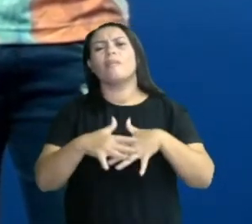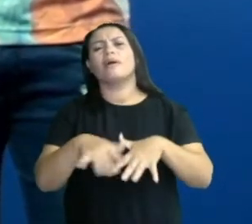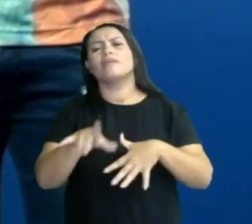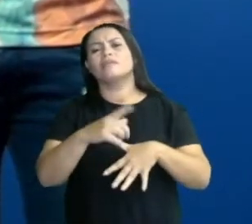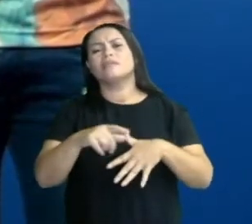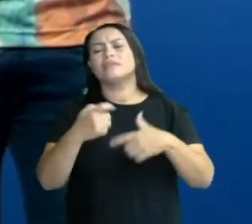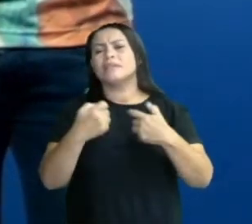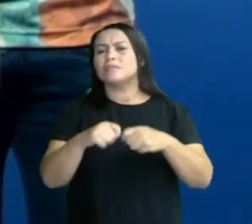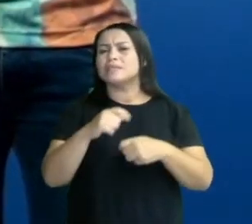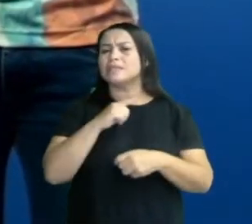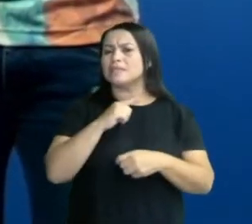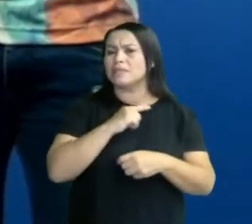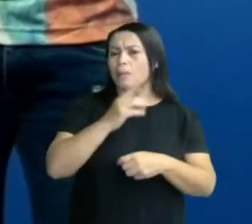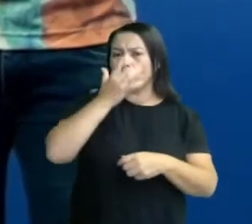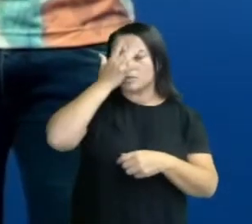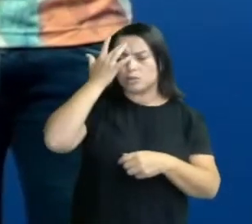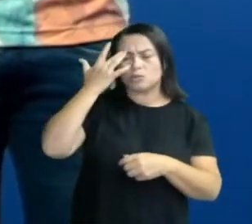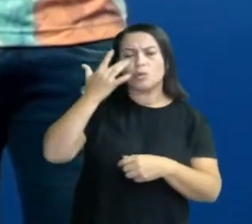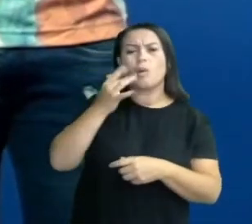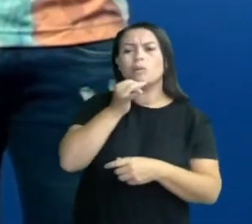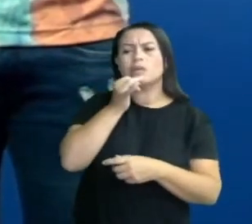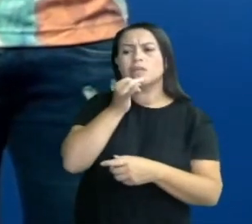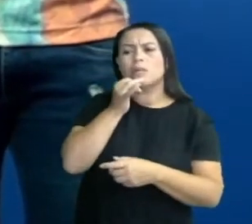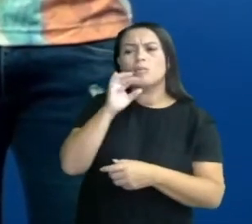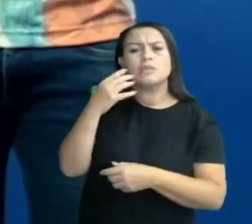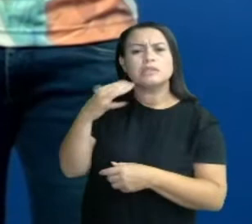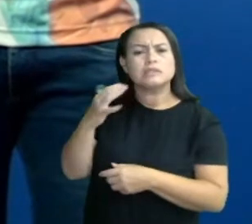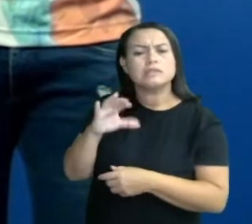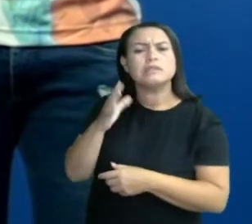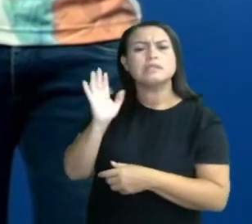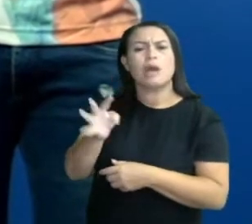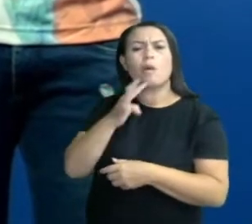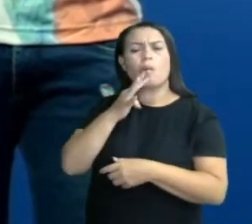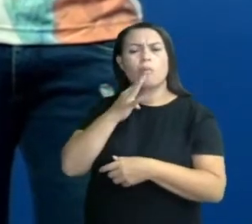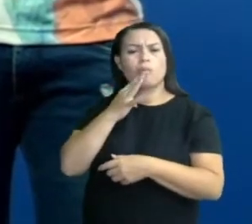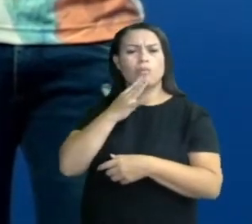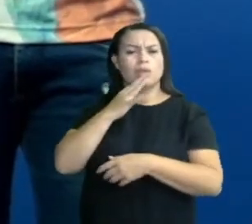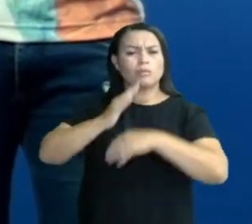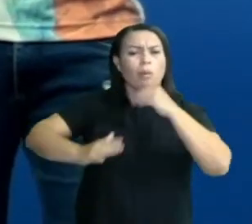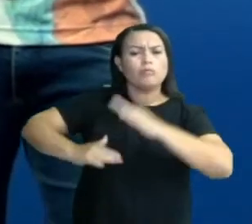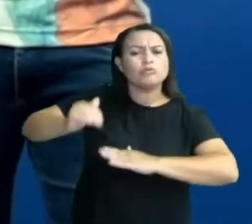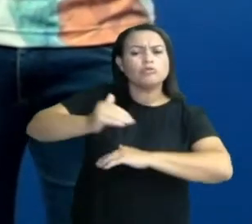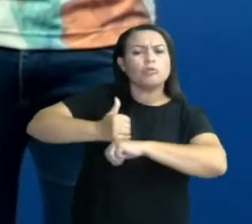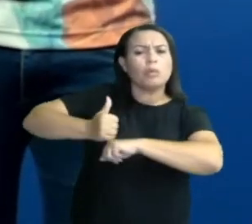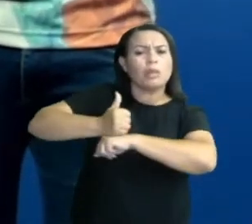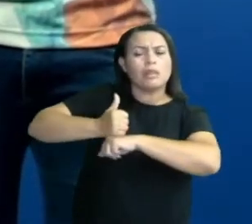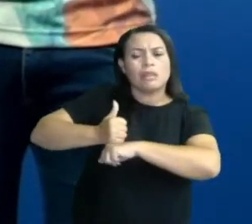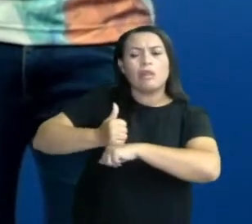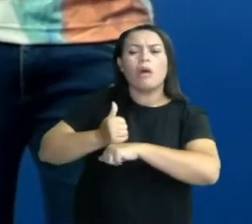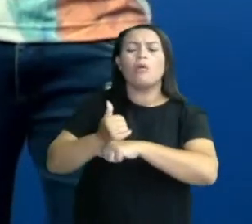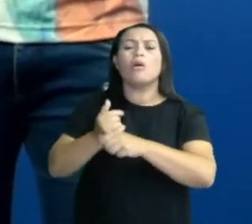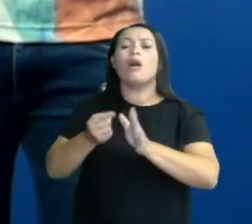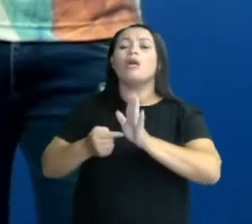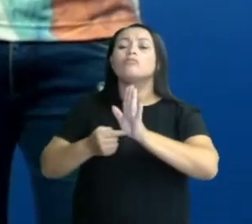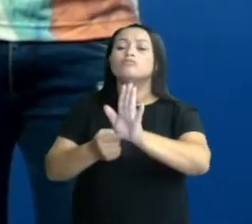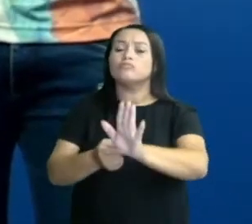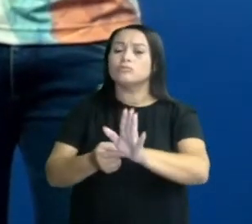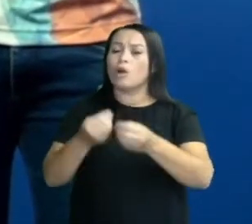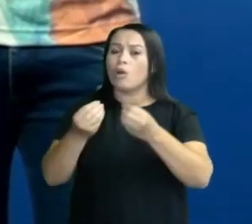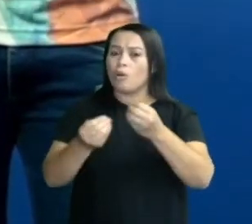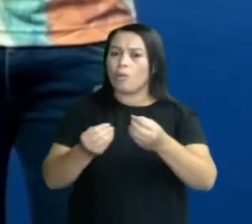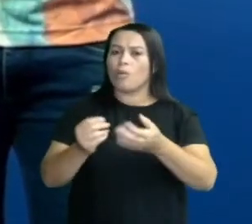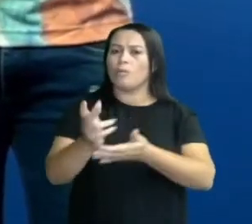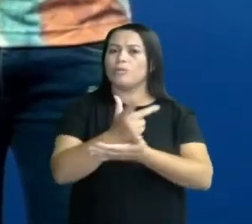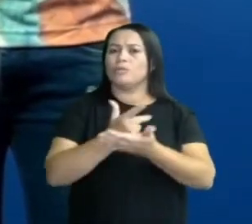tenha um especialista por trás para poder manipular os dados e poder representar de forma mais fiel possível aquilo que